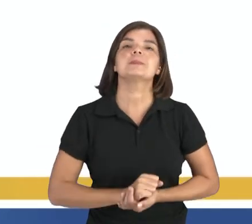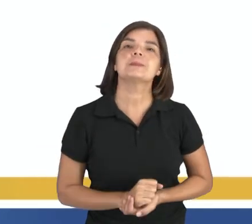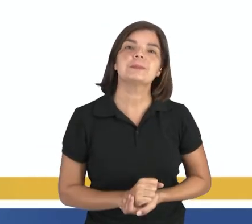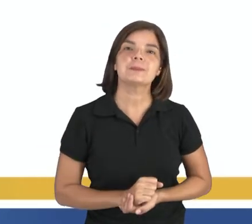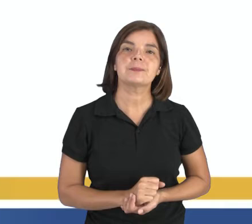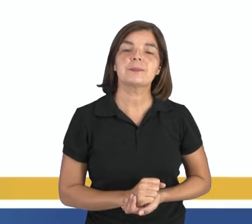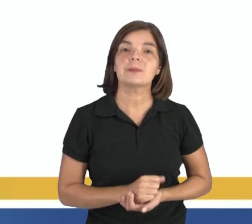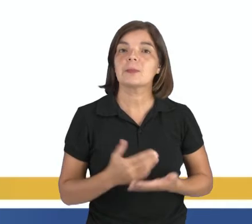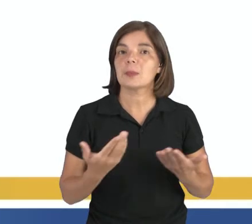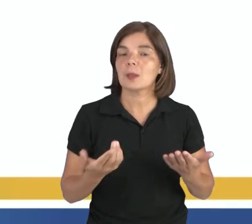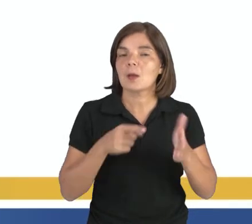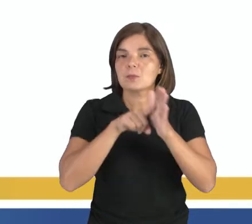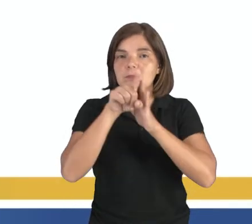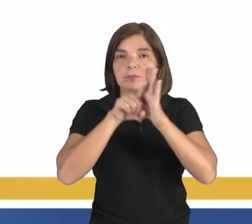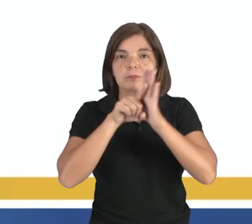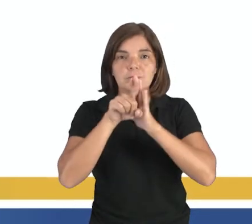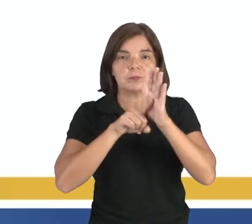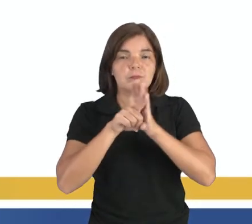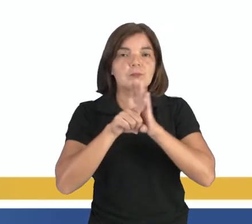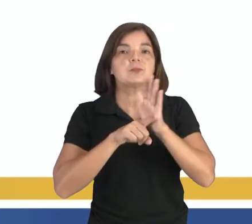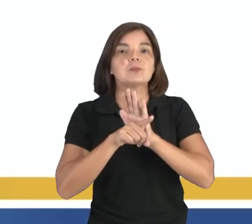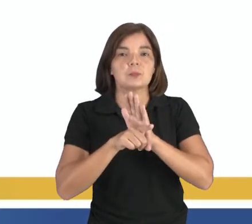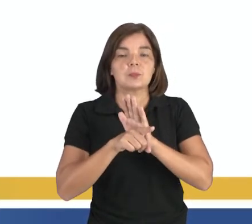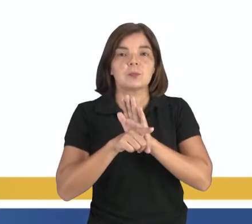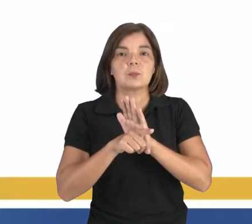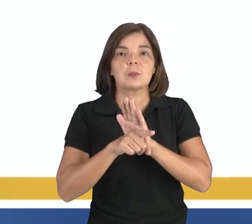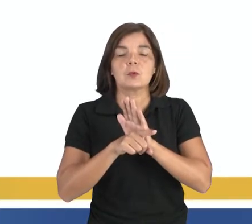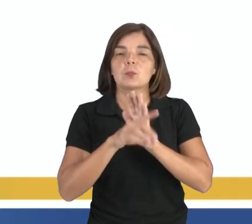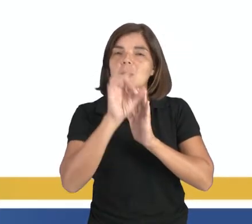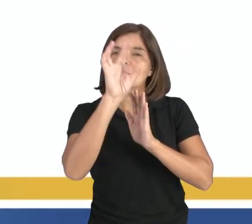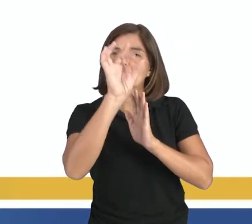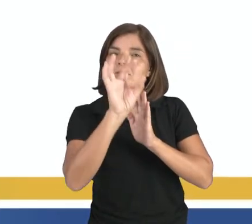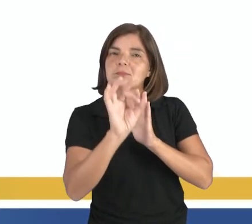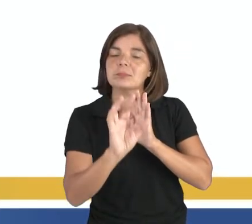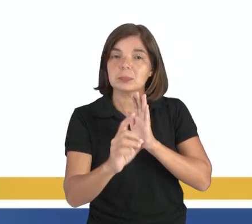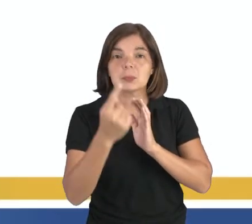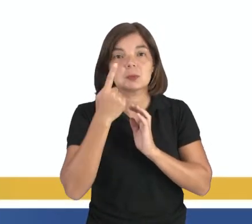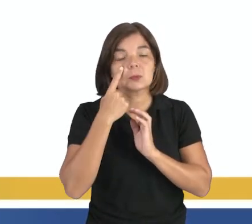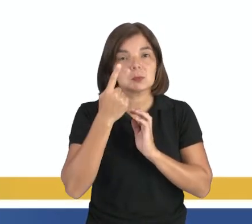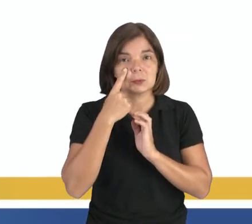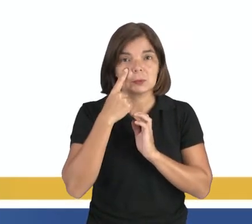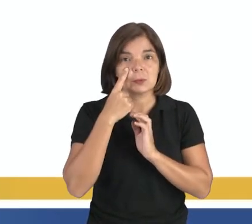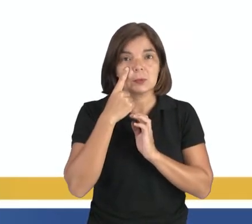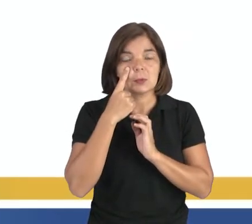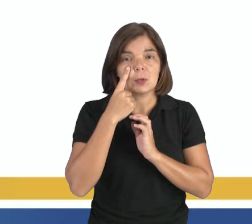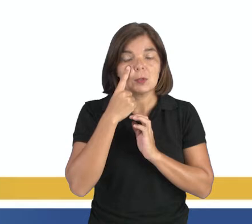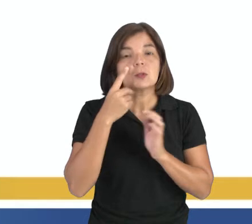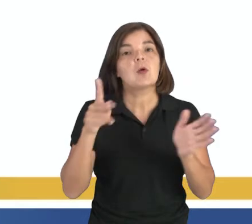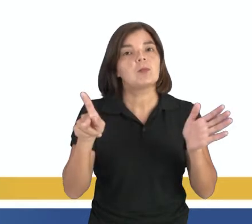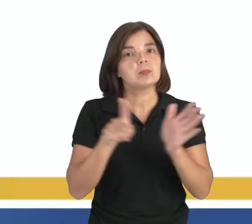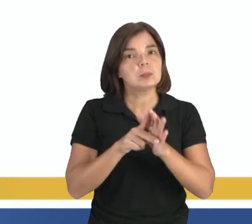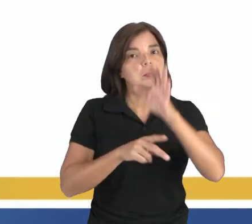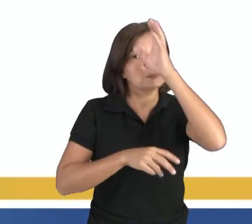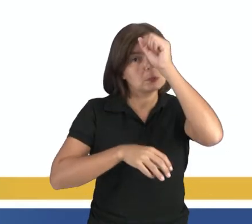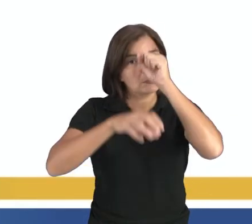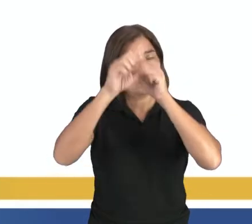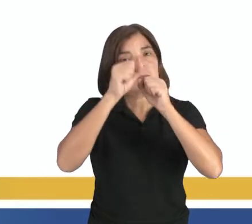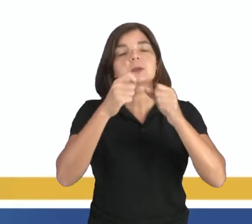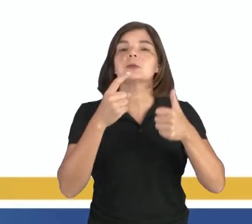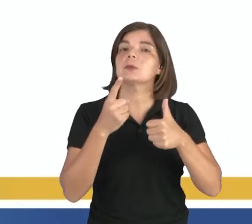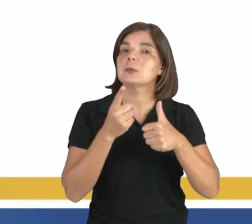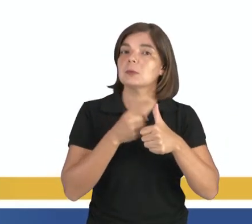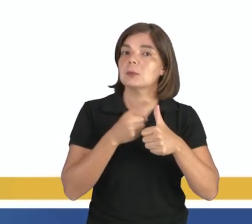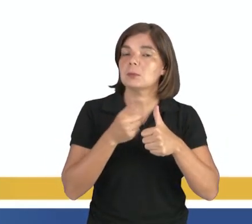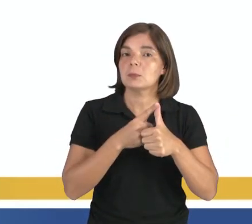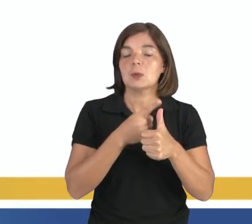tá? E pesquisarem sobre isso, sobre esses elementos, tá? Para vocês se apropriarem disso aí. Vocês ainda estão na